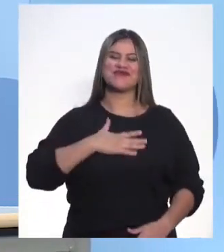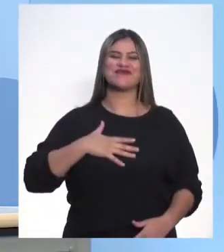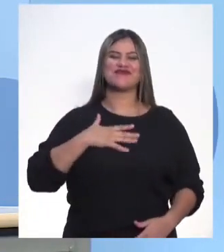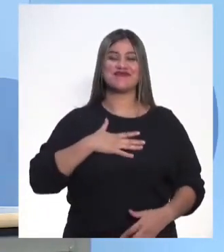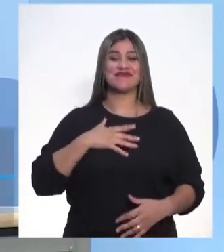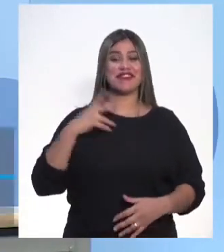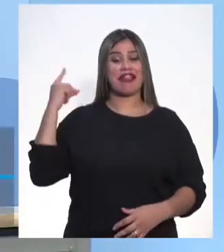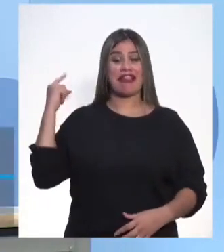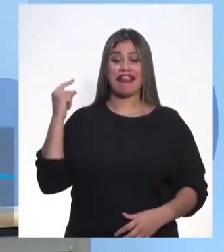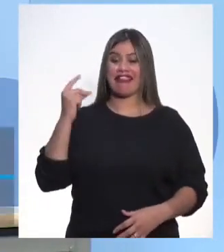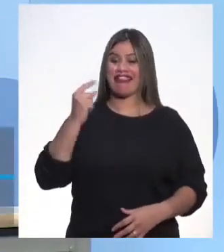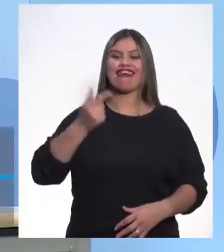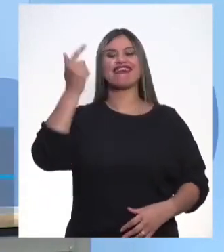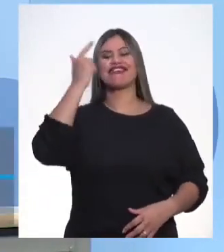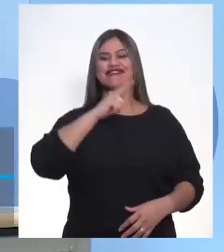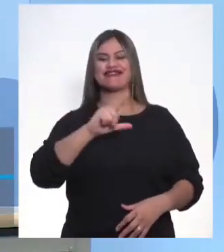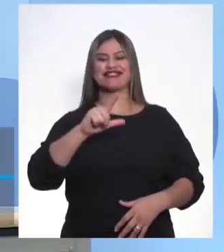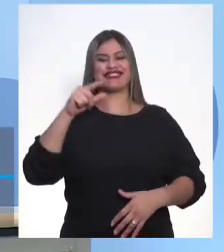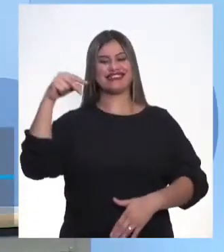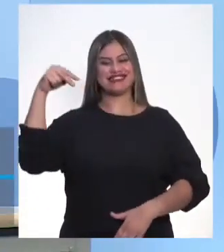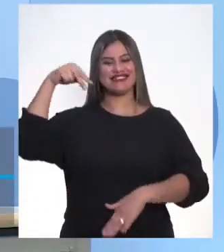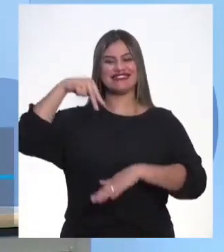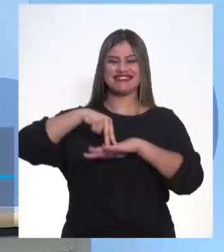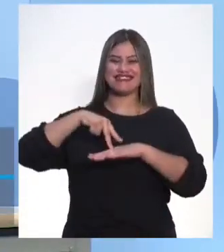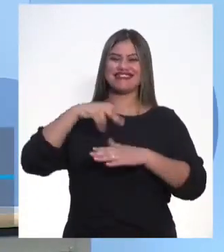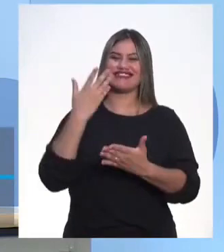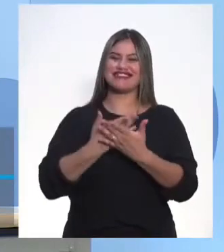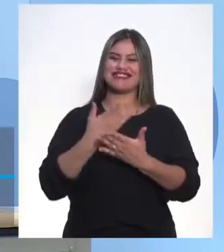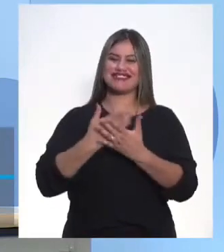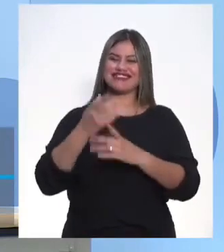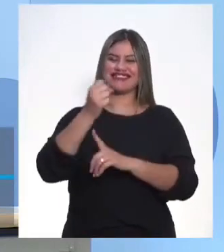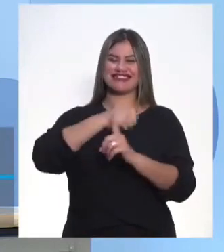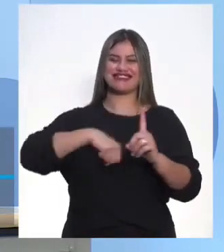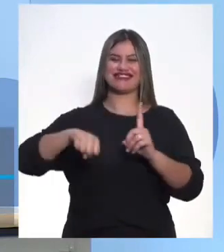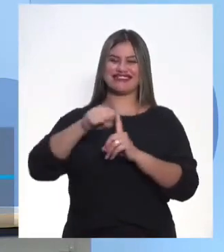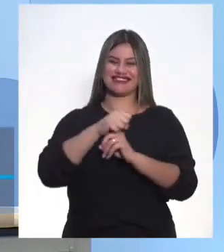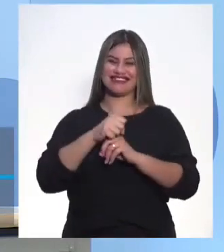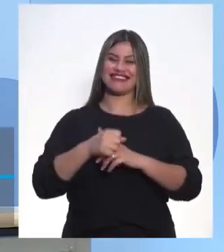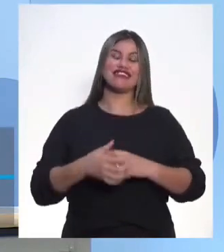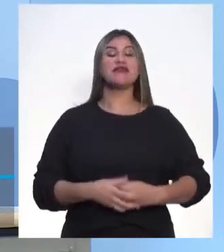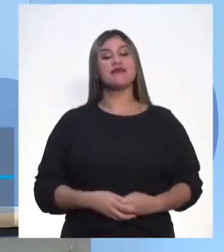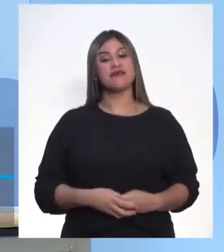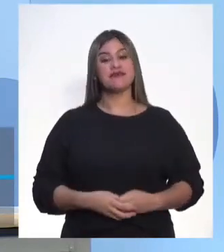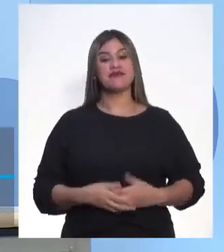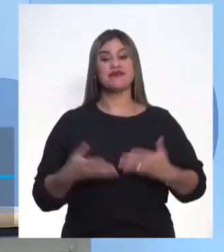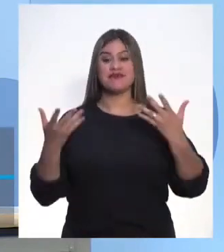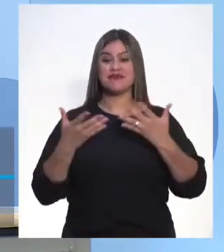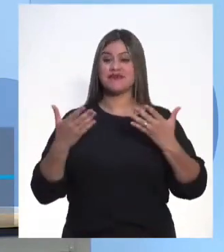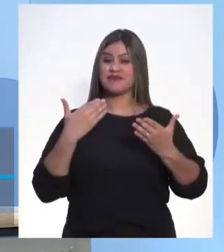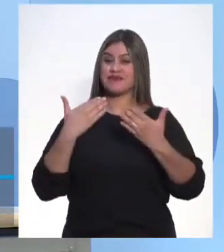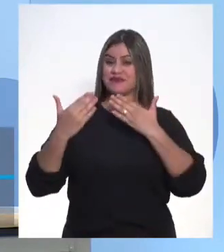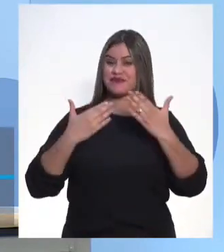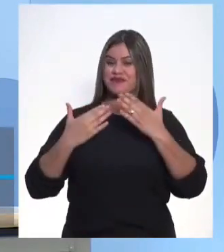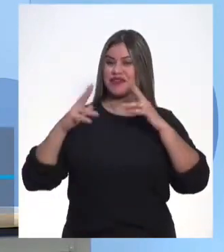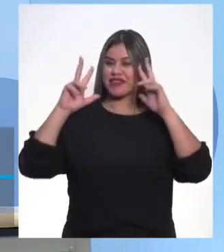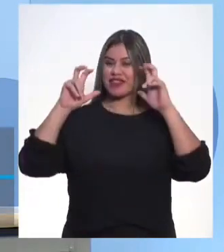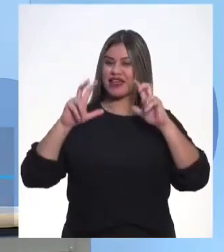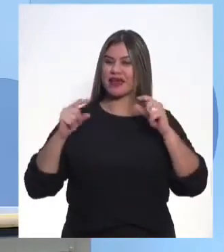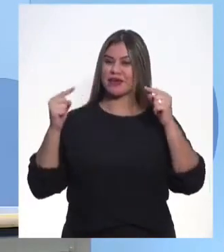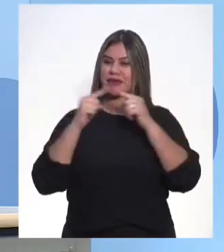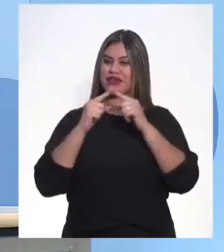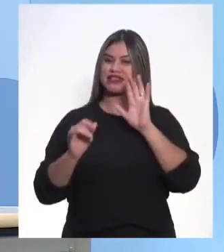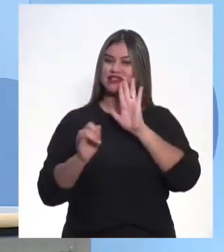tanto tempo, poder colocar meus pés aqui nas aulas de Sociologia. E hoje, conversando sobre esse tema identidade, gente, que